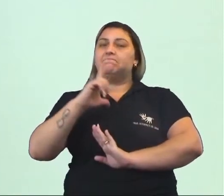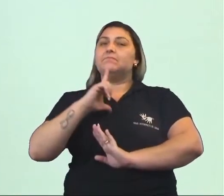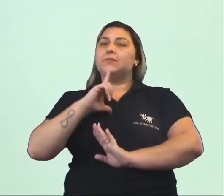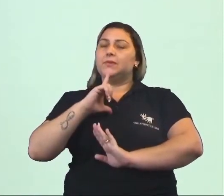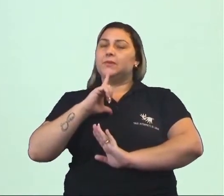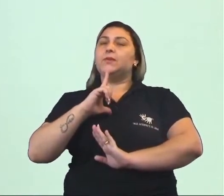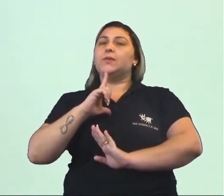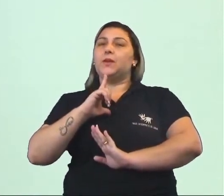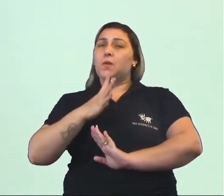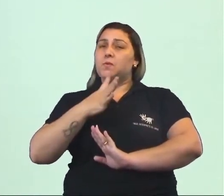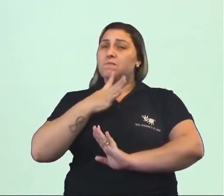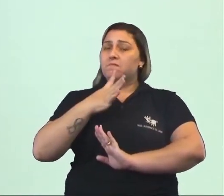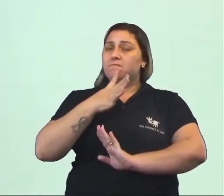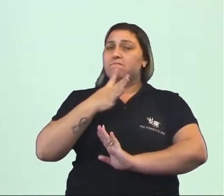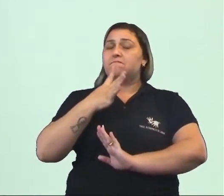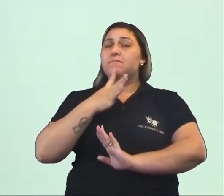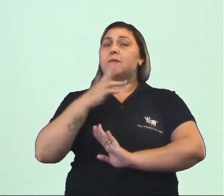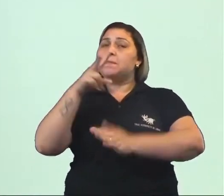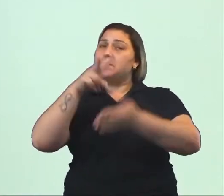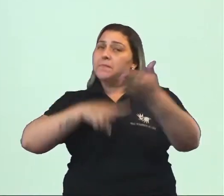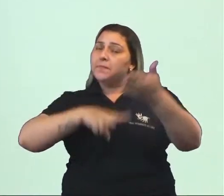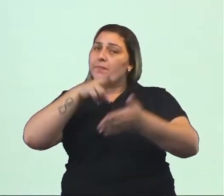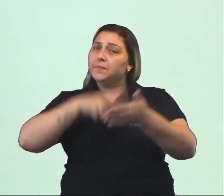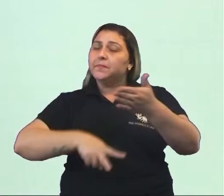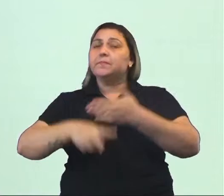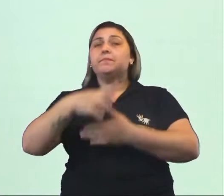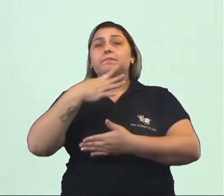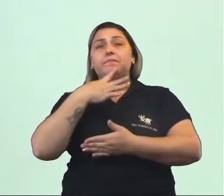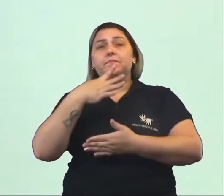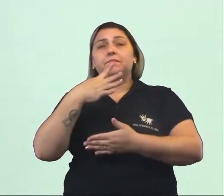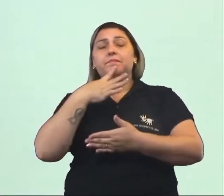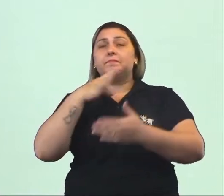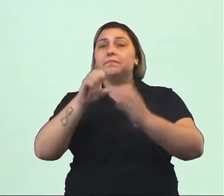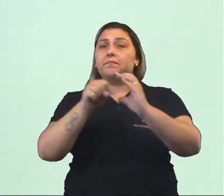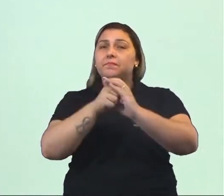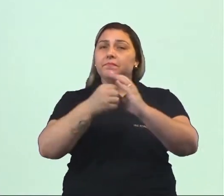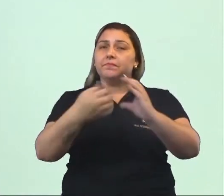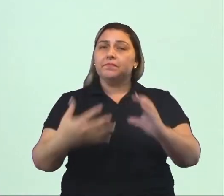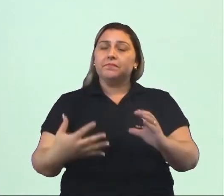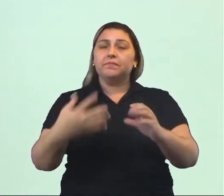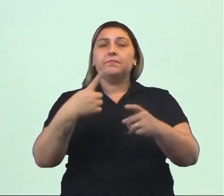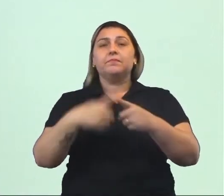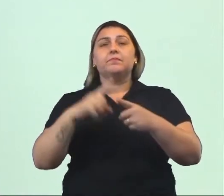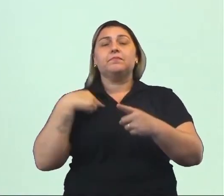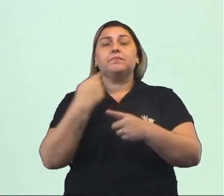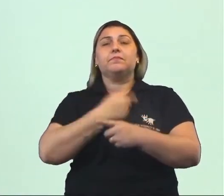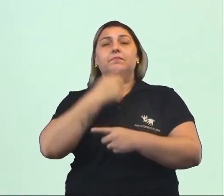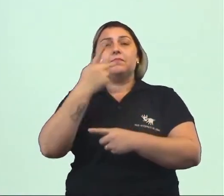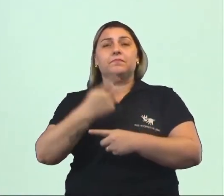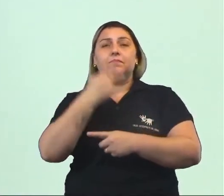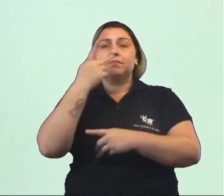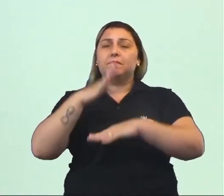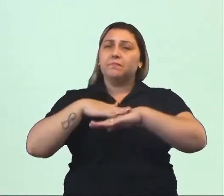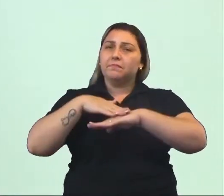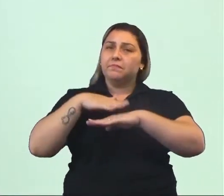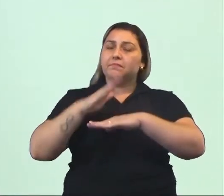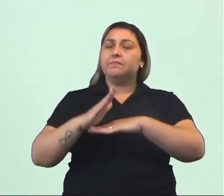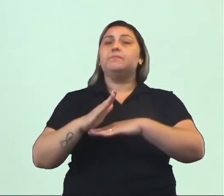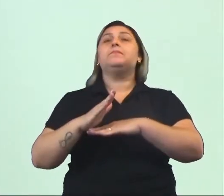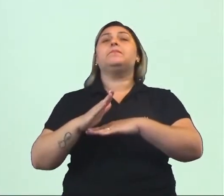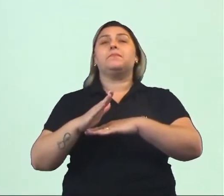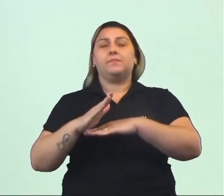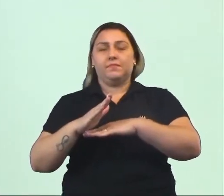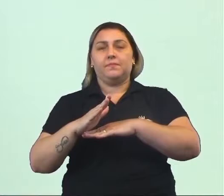já conhecem, que é para ler e conhecer as características, porque nós falamos bastante já sobre esse